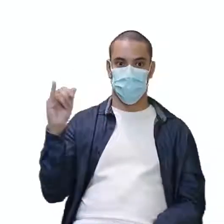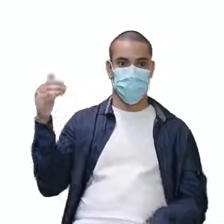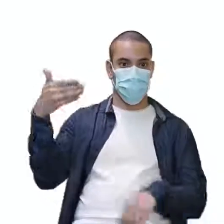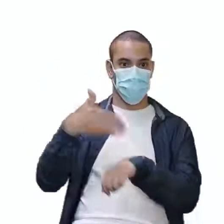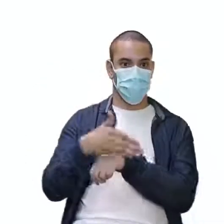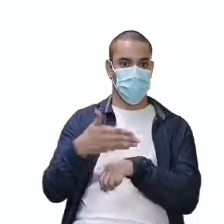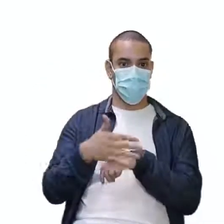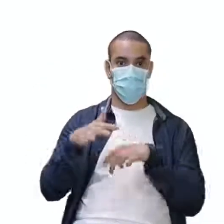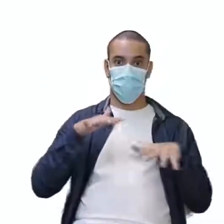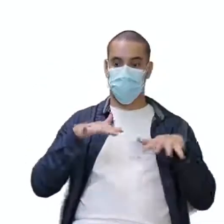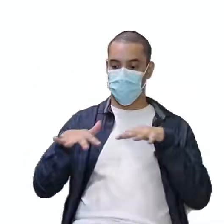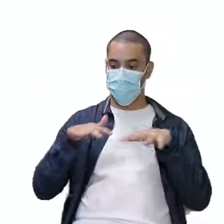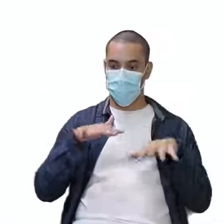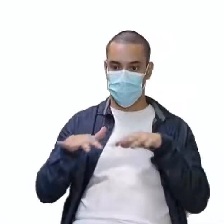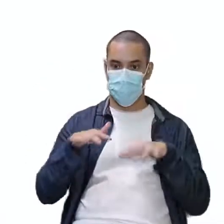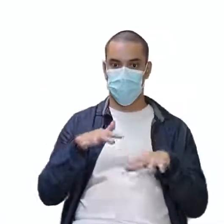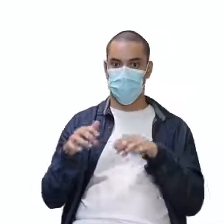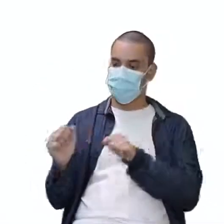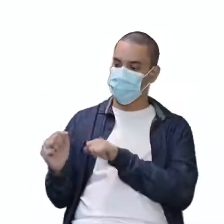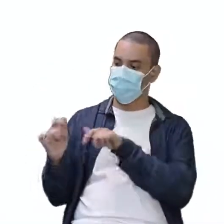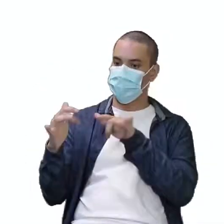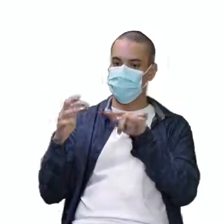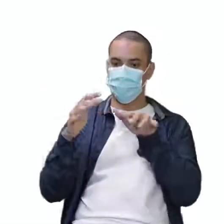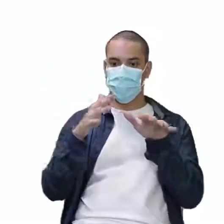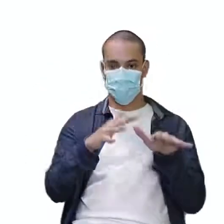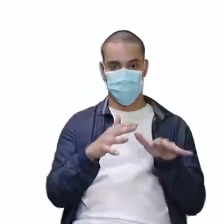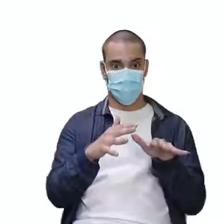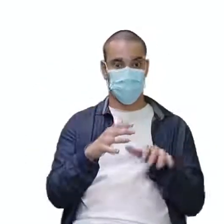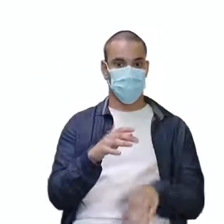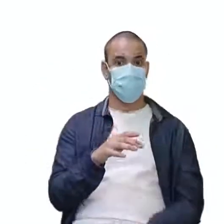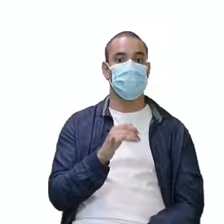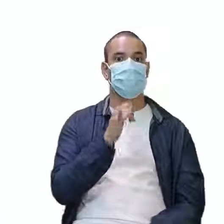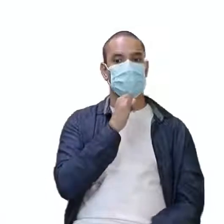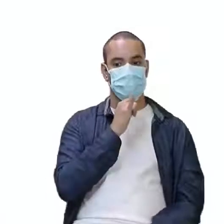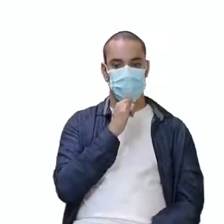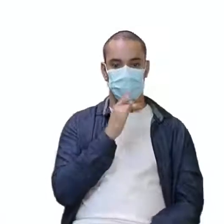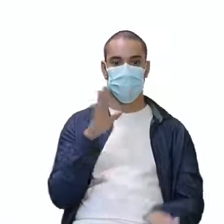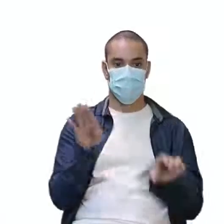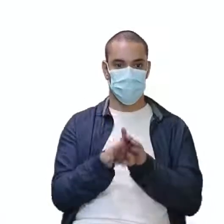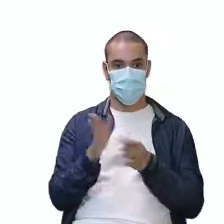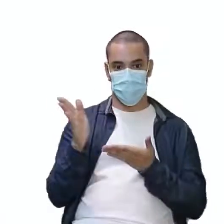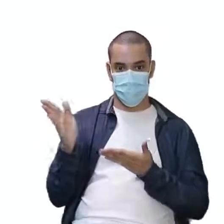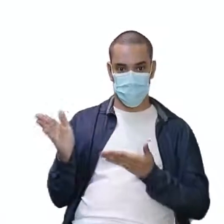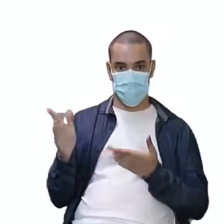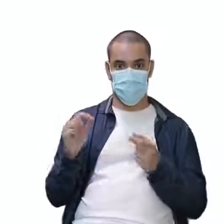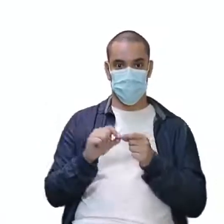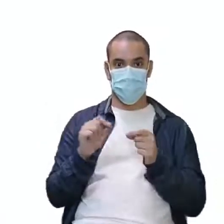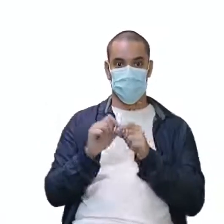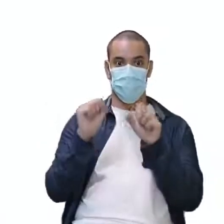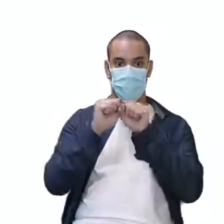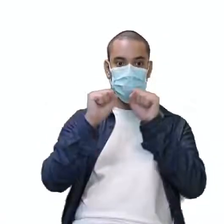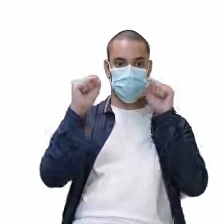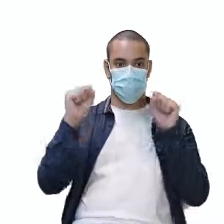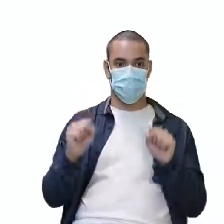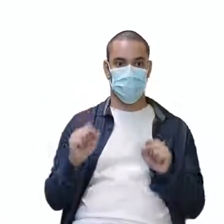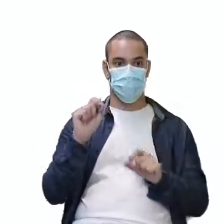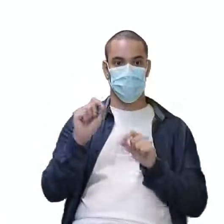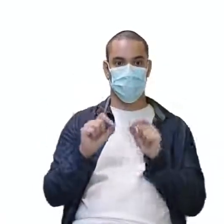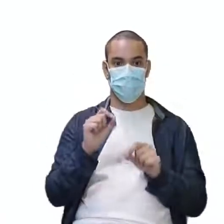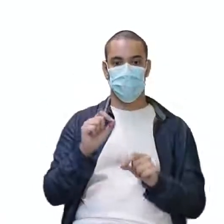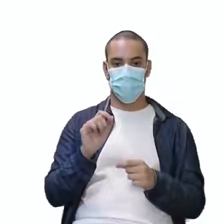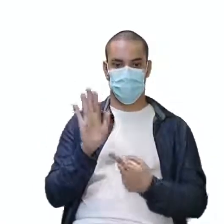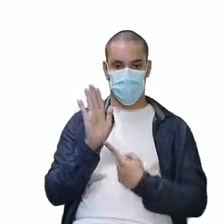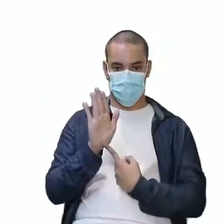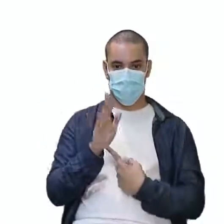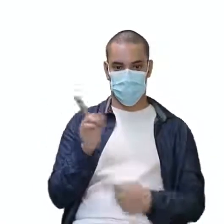de movimentos, de deslocamento. No caso da hidra aqui, é bem interessante que ela faz aquele sistema de cambalhota, né? Deixa eu vir para